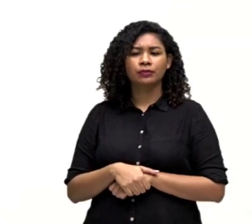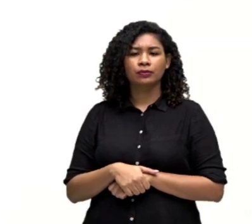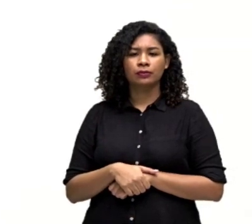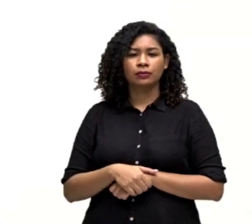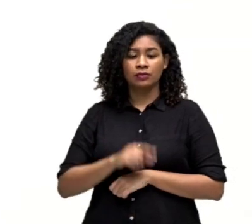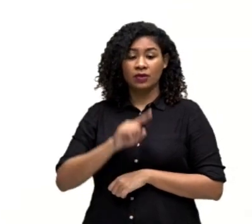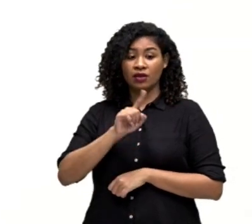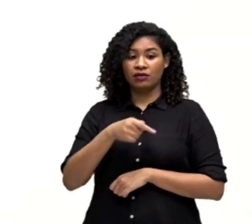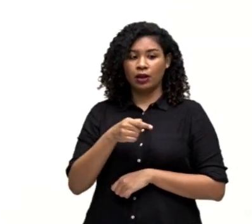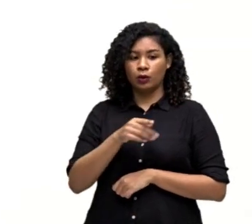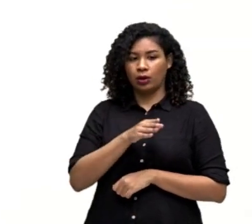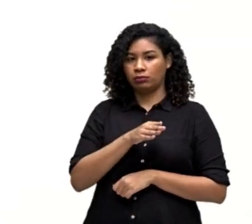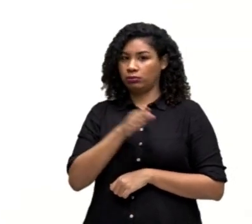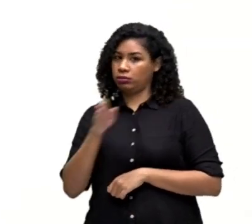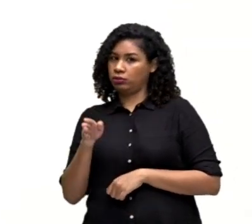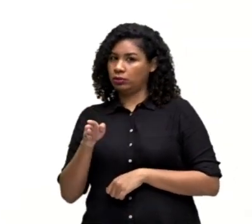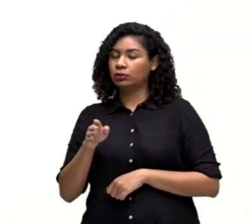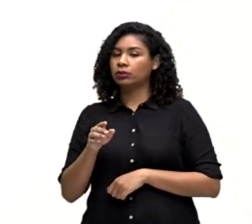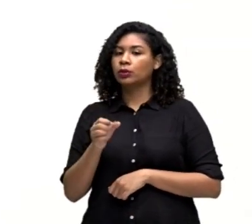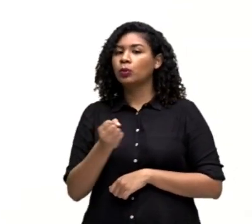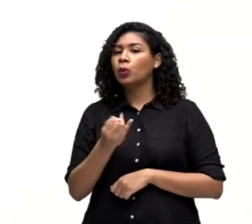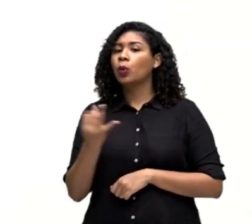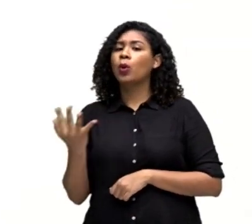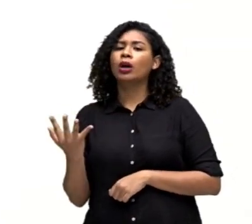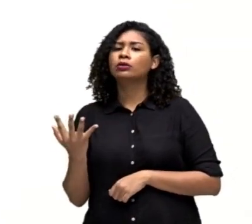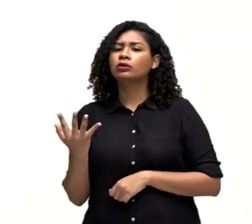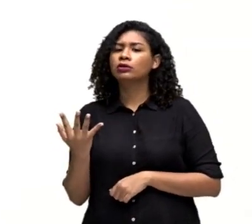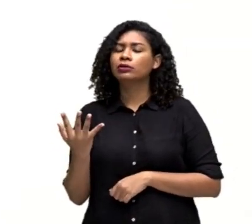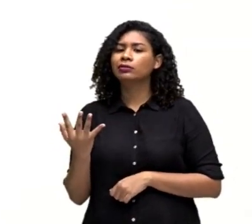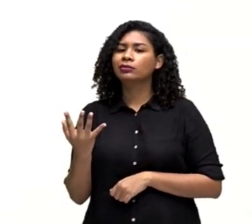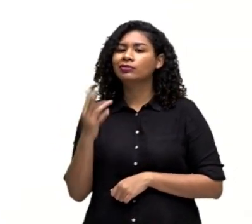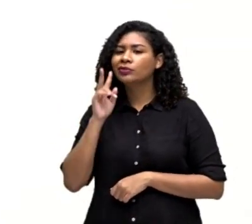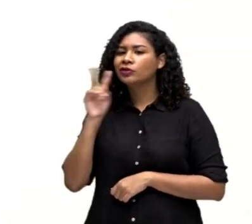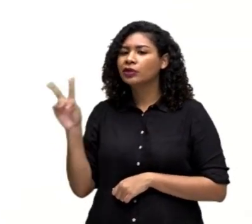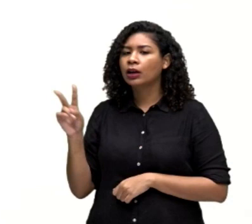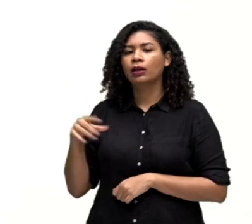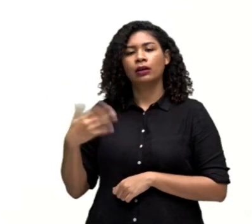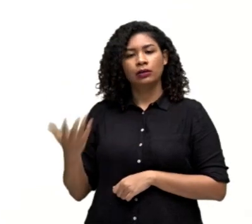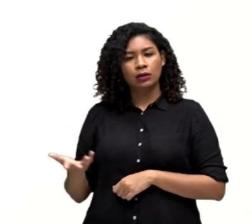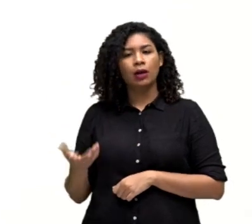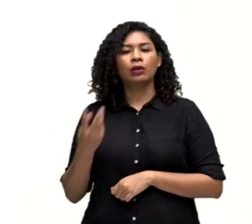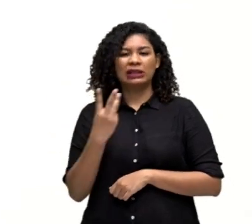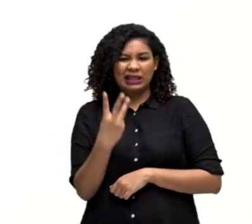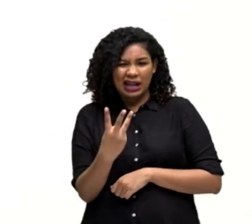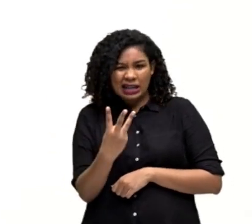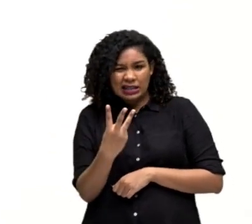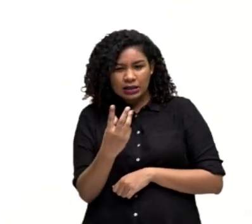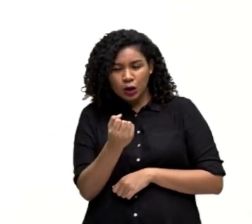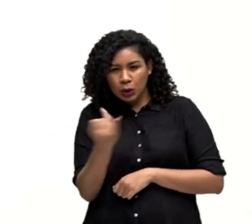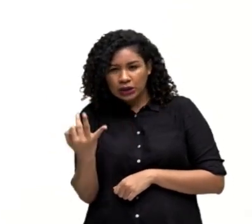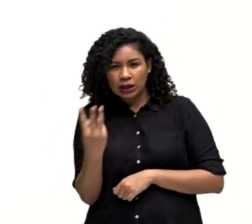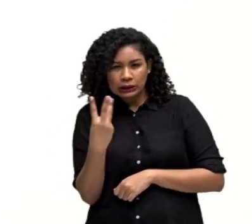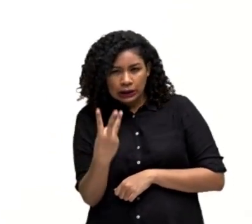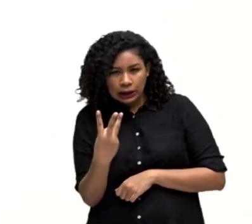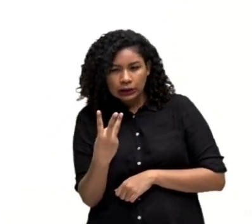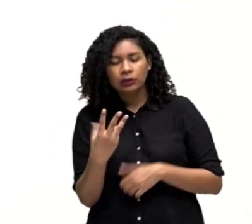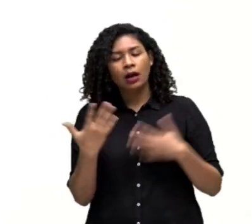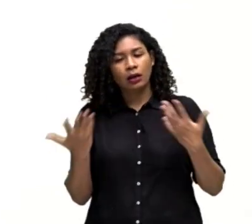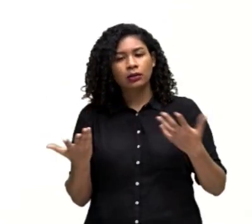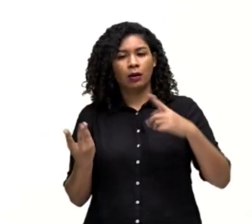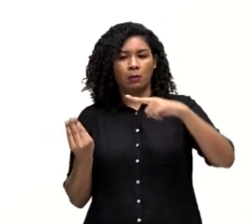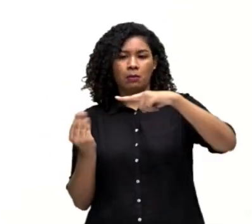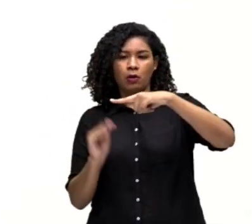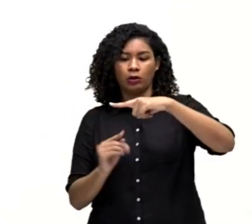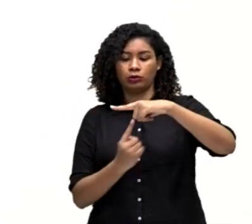nós temos 3 casas decimais. Automaticamente aqui eu vou ter um 1 seguido de 3